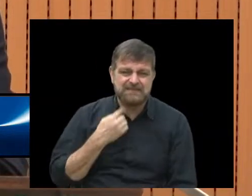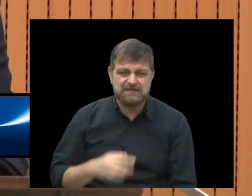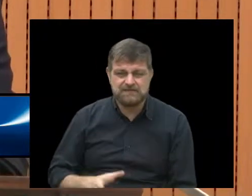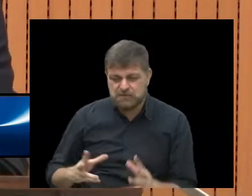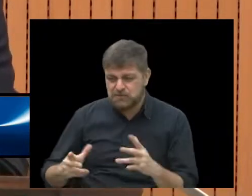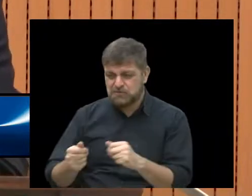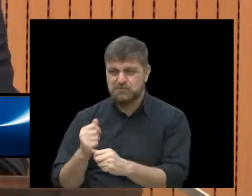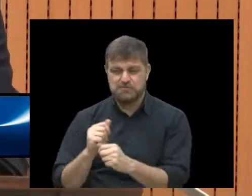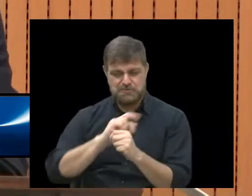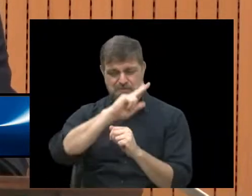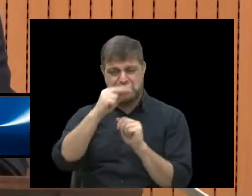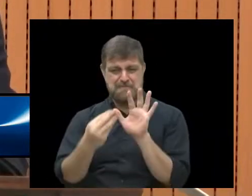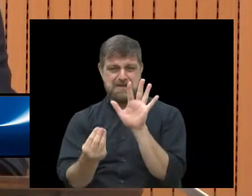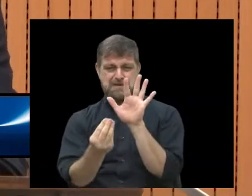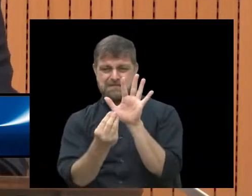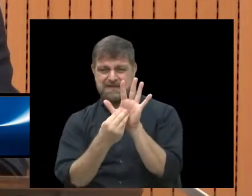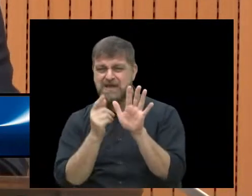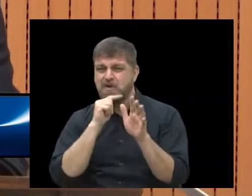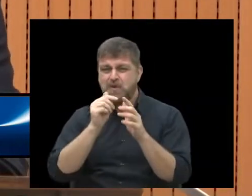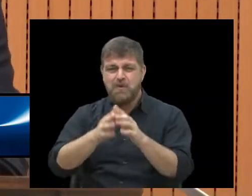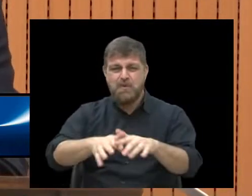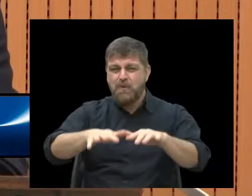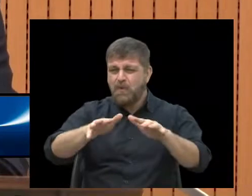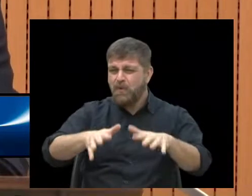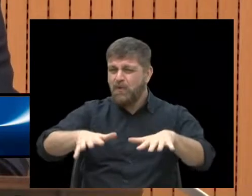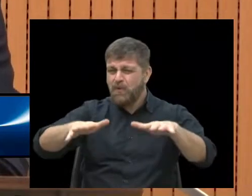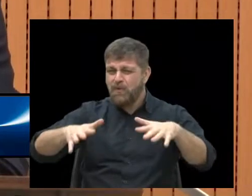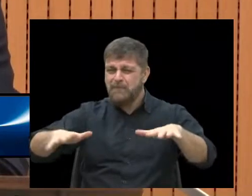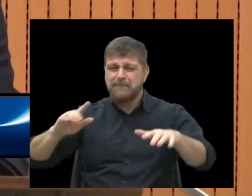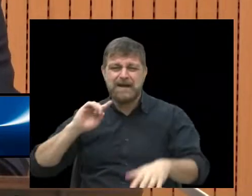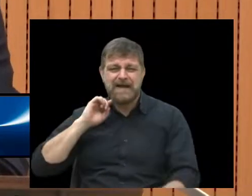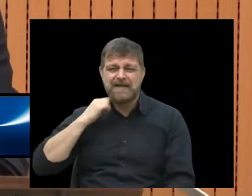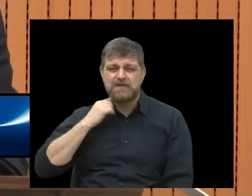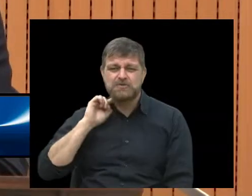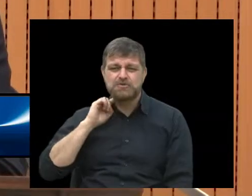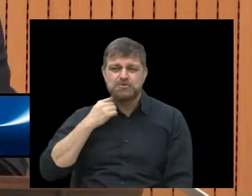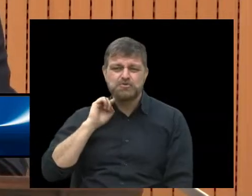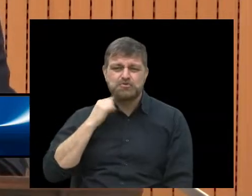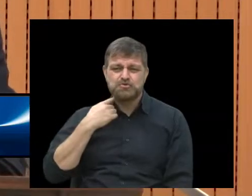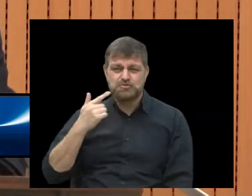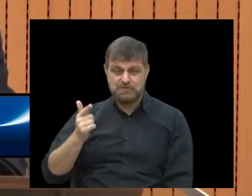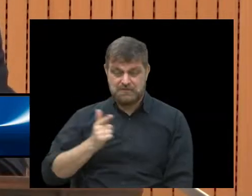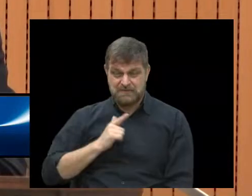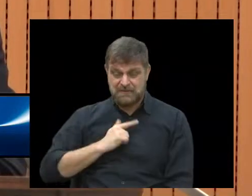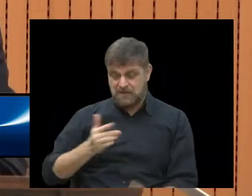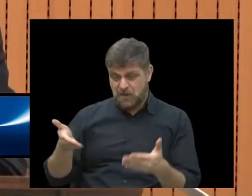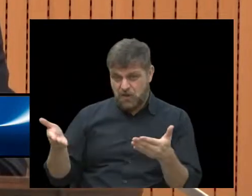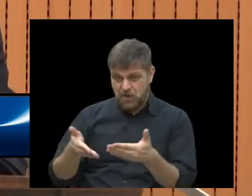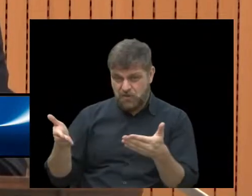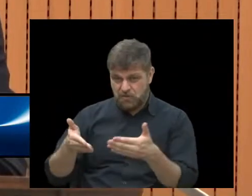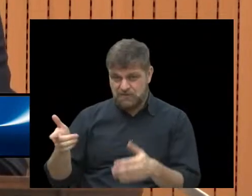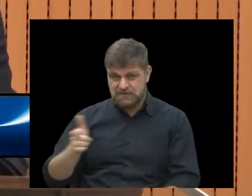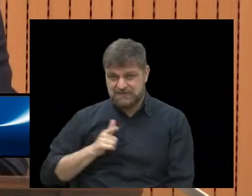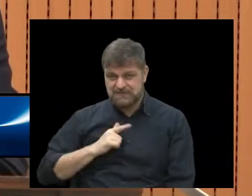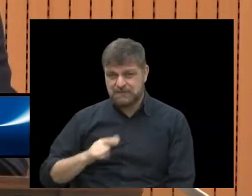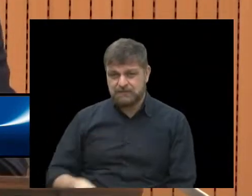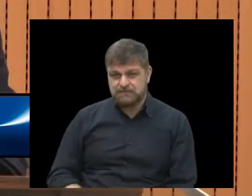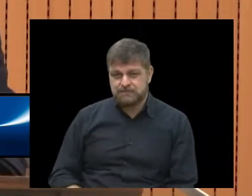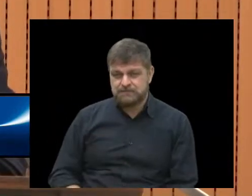o meio ambiente, né, todo o mar. Né? Nós temos aí hoje grande parte da